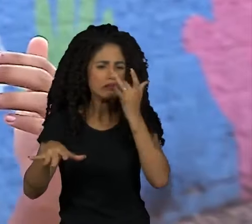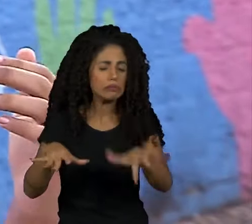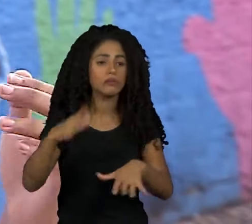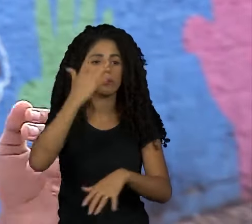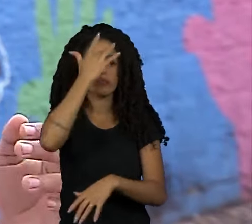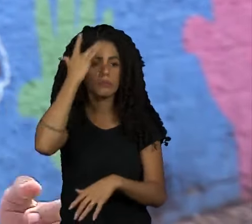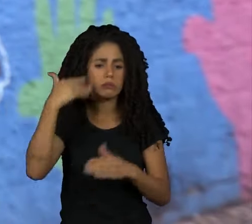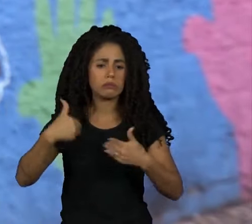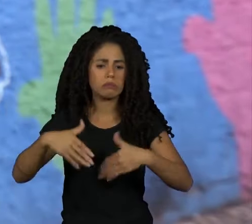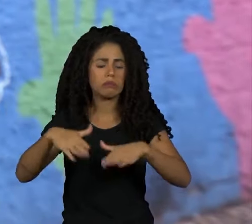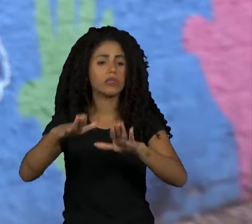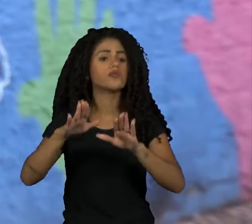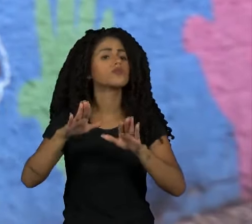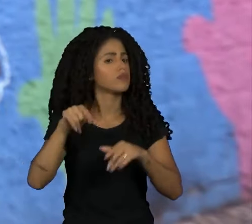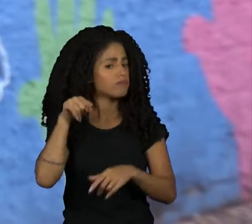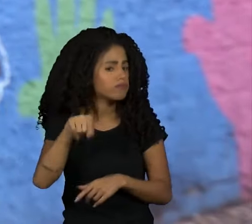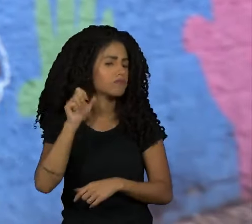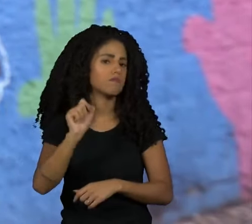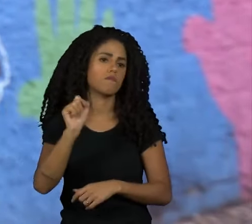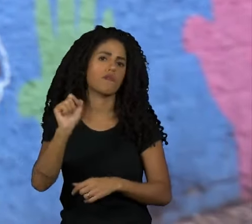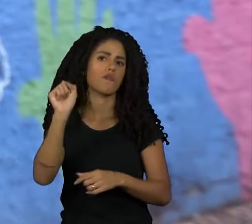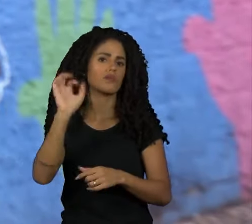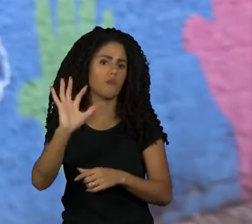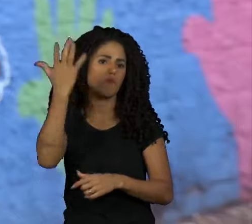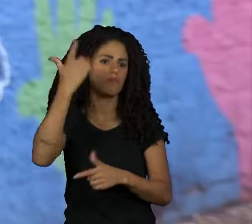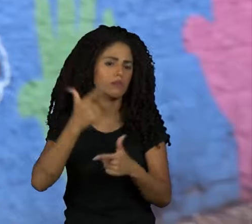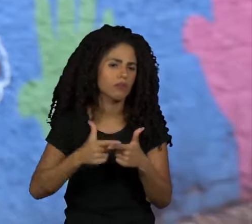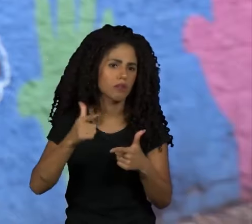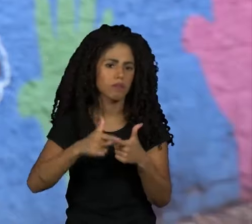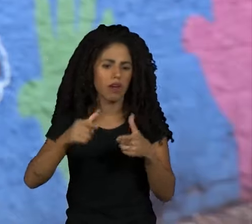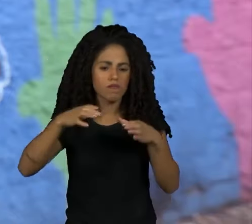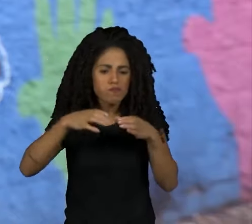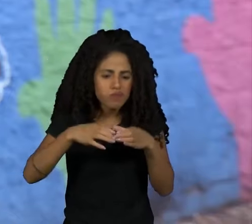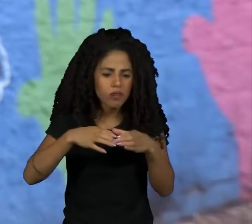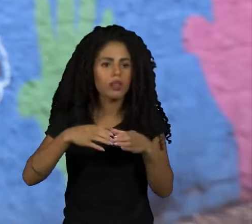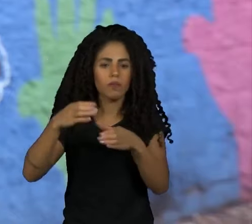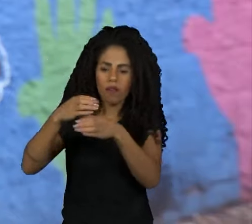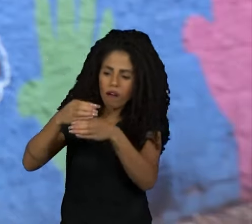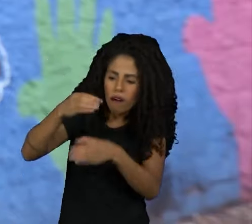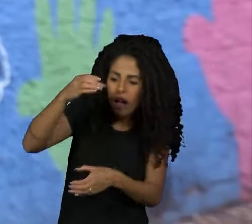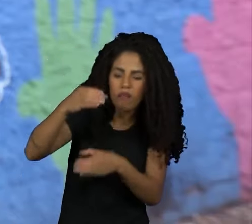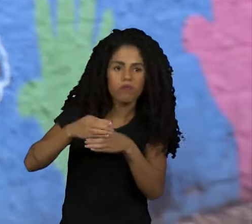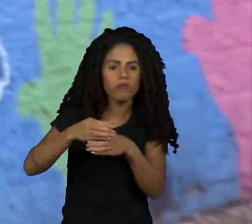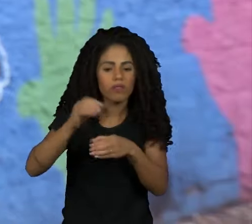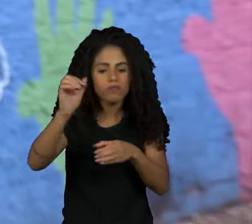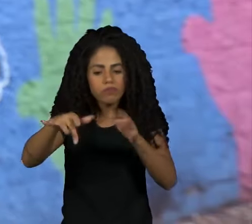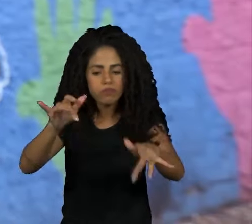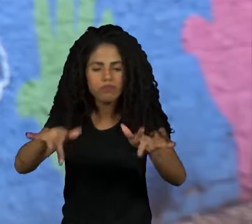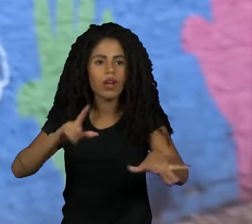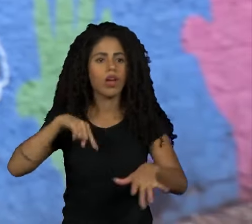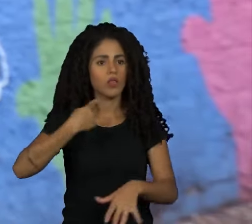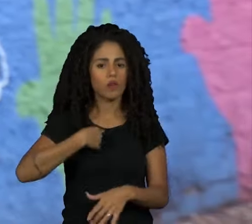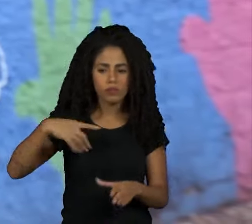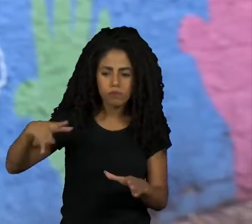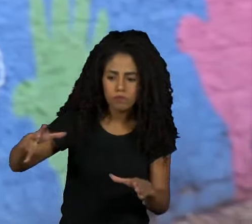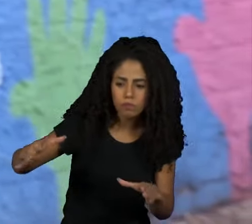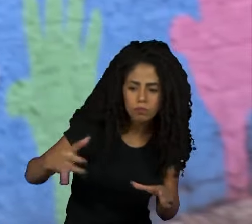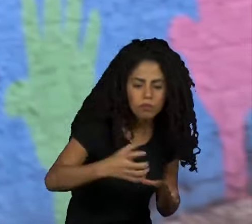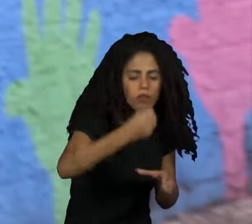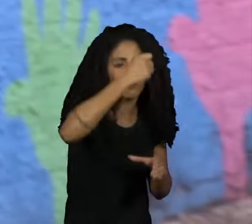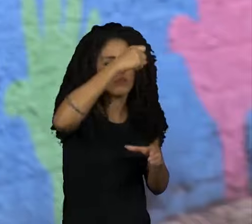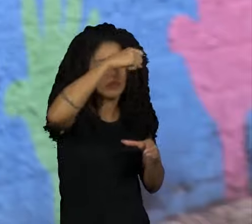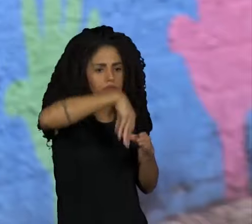jogam no chão, como enlatados, como garrafinhas PET, que a gente recolheu, até potes de